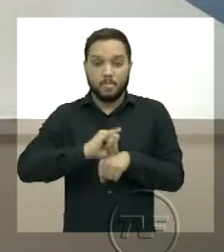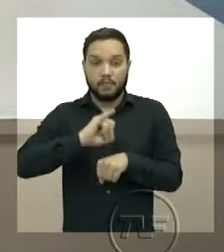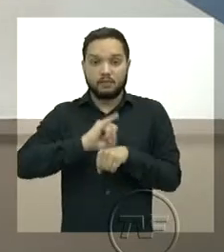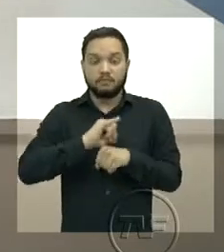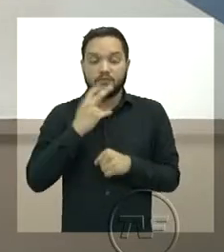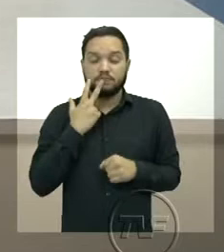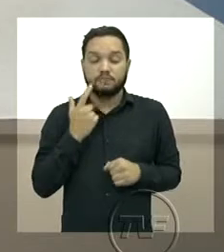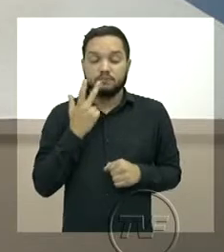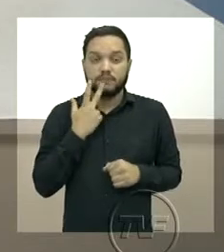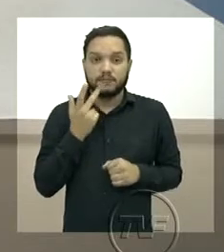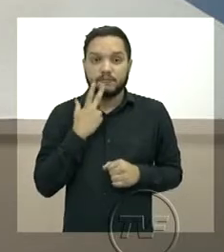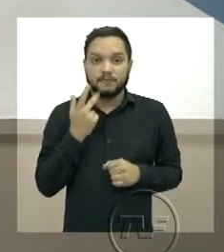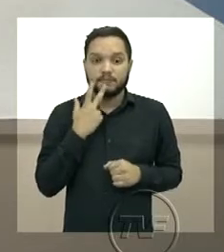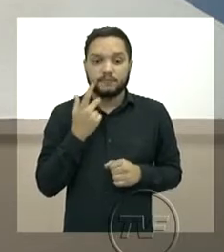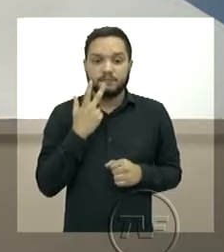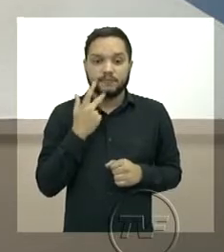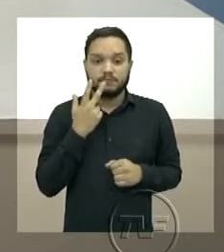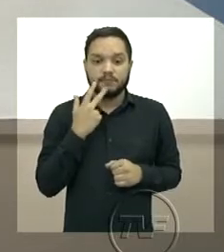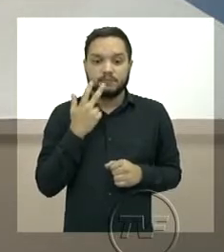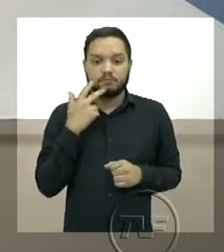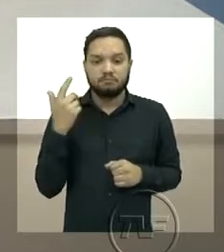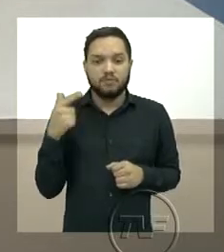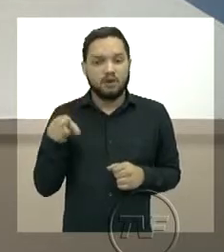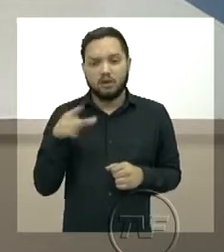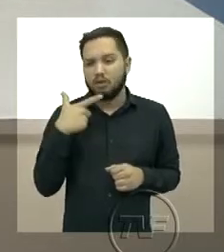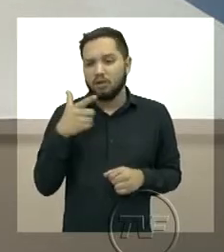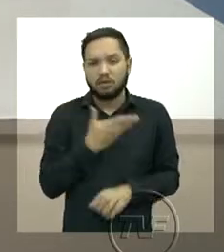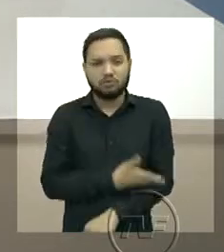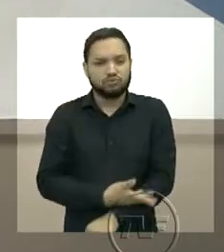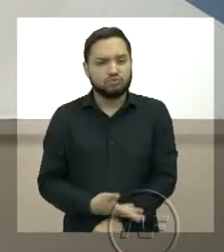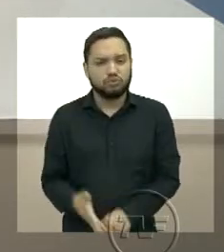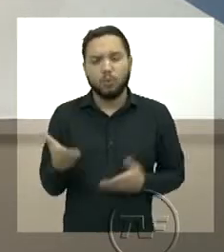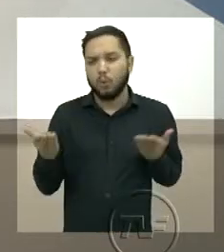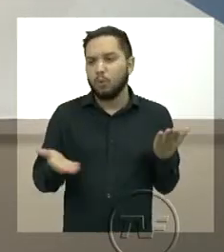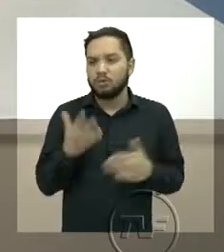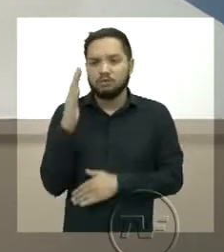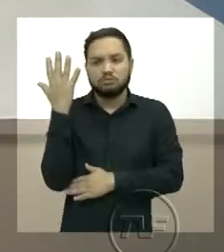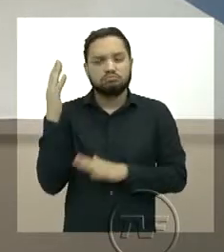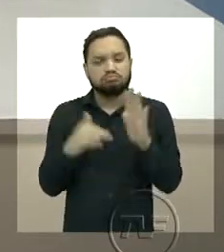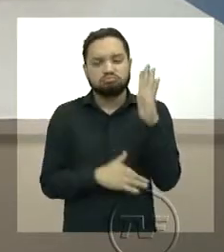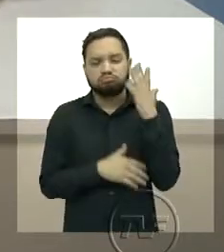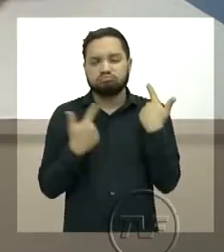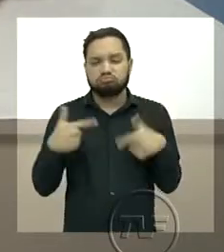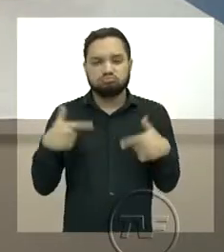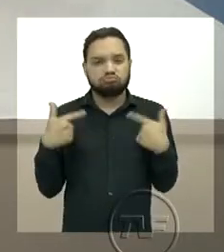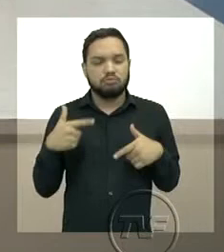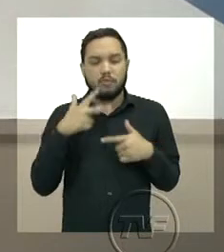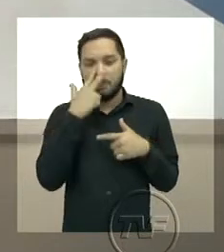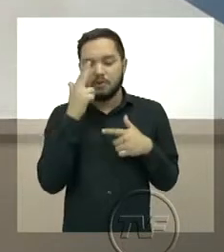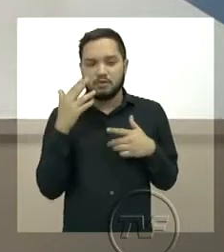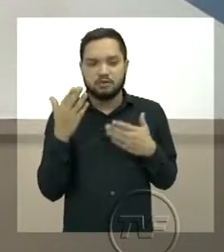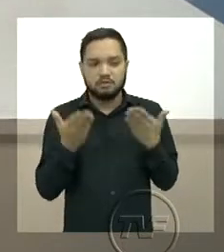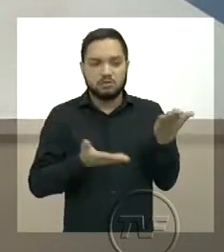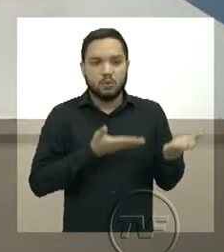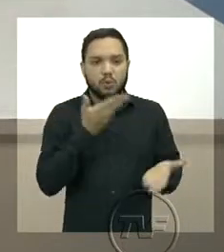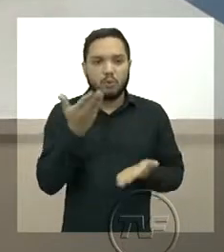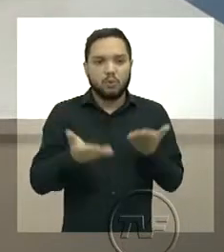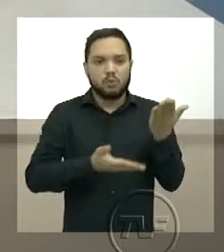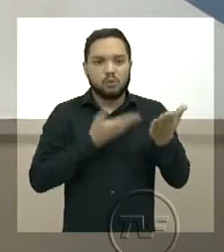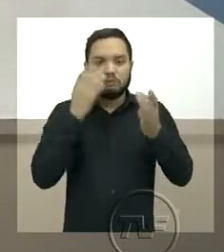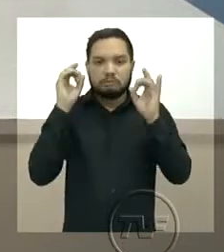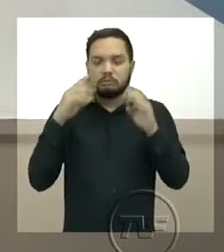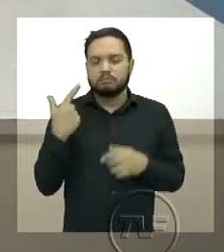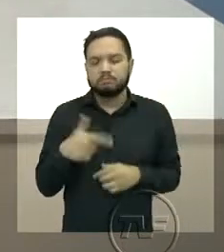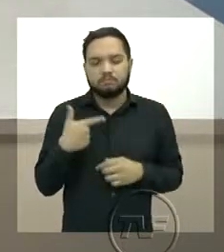Fortaleza, ele realmente não tem uma cultura de preservação, ele não tem uma cultura de manutenção de parques. Nós somos